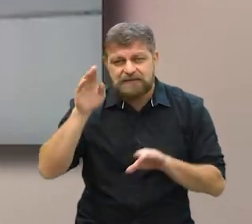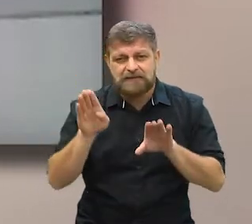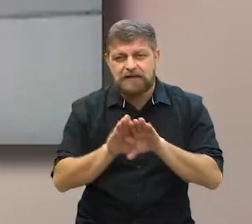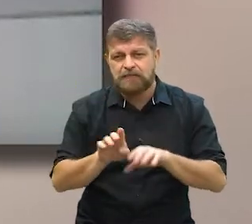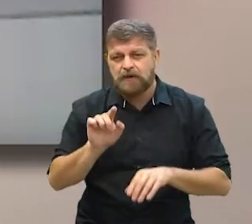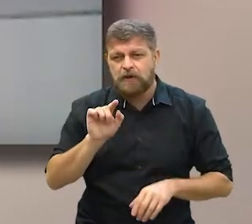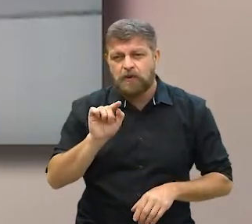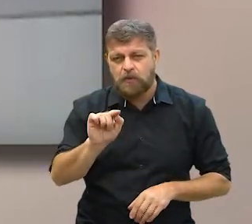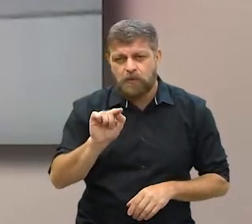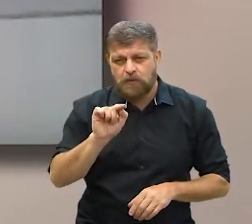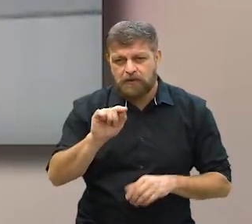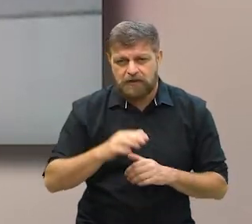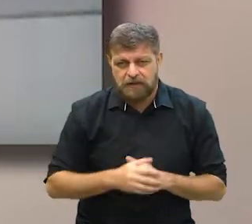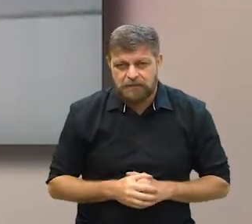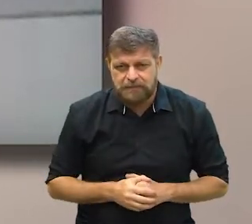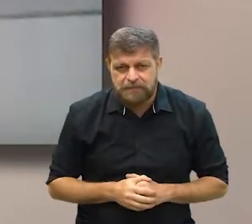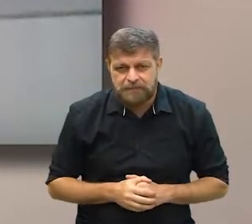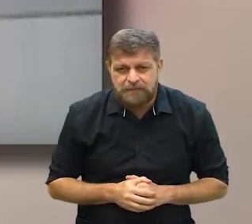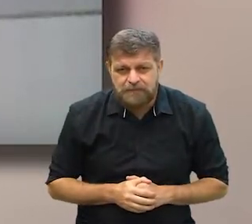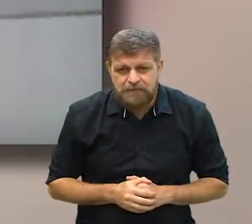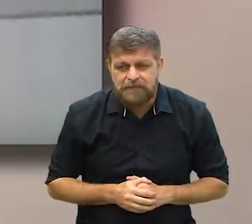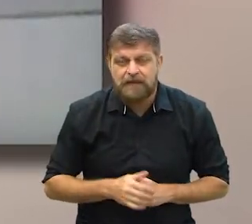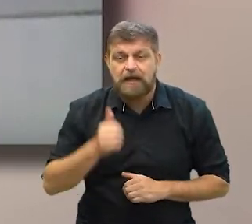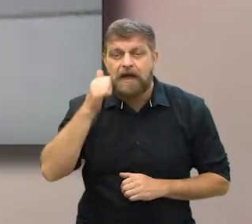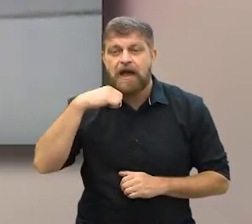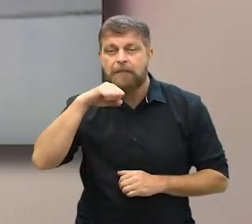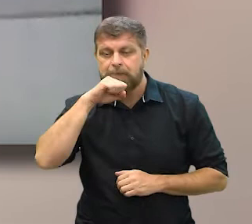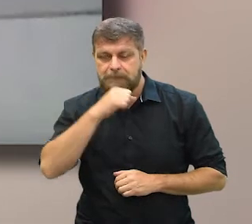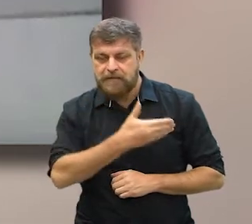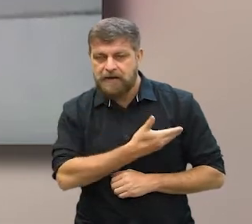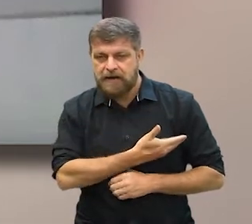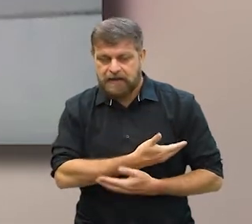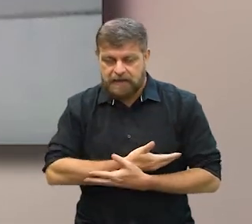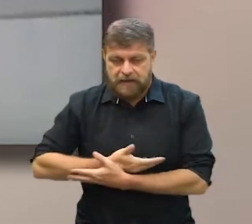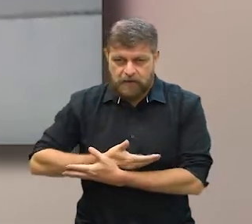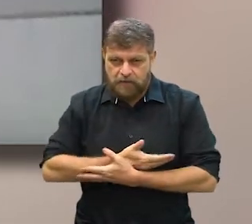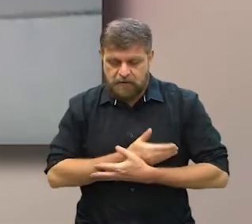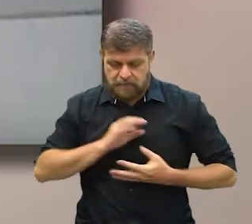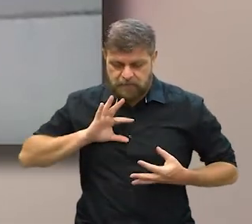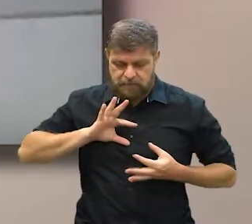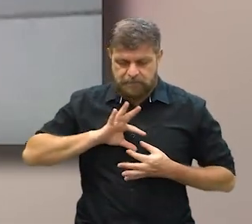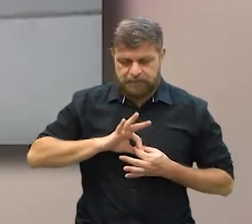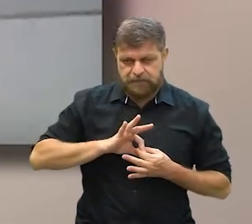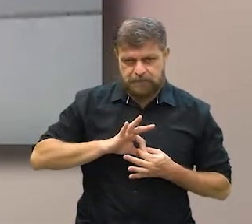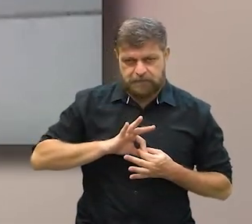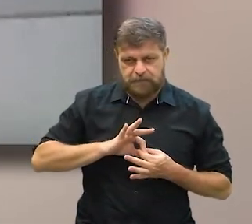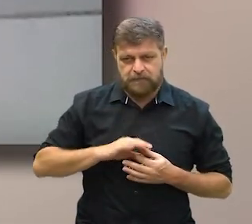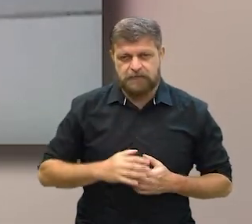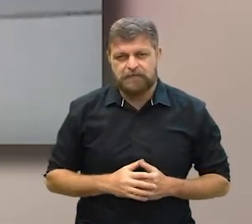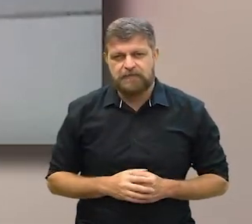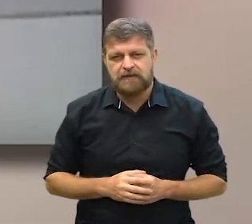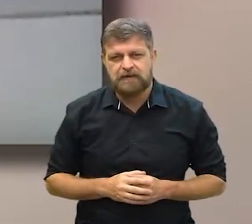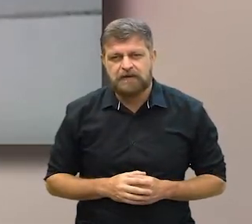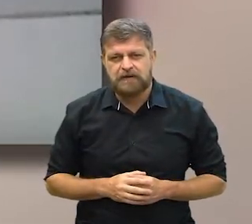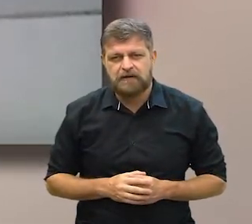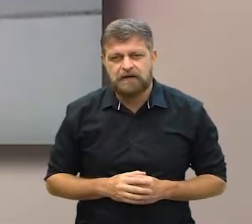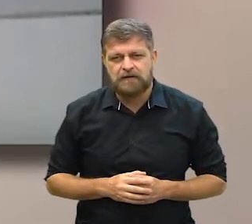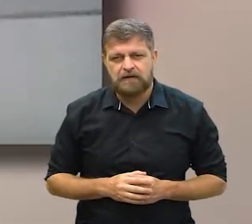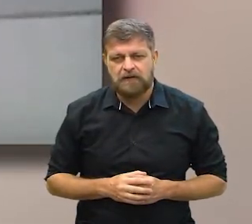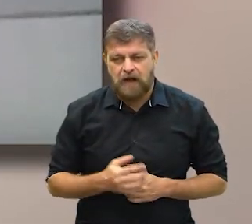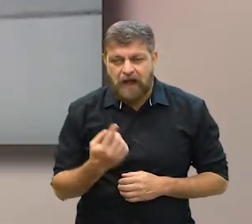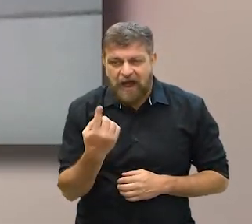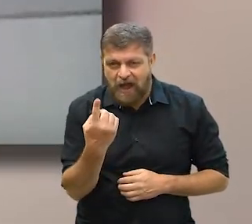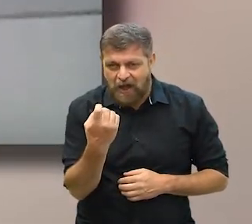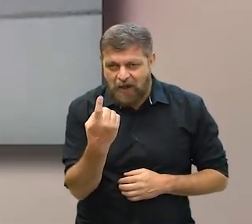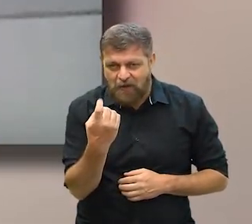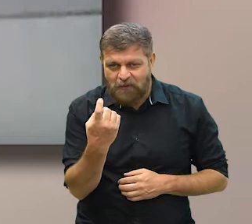o outro lado, né, do binômio. Então, chama-se binômio mãe e filho, né? Então, é como